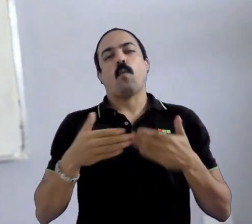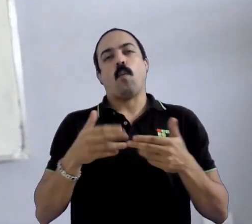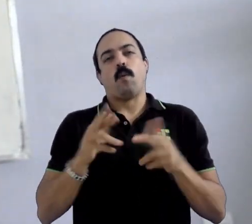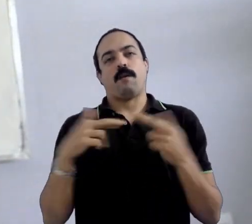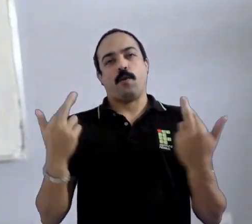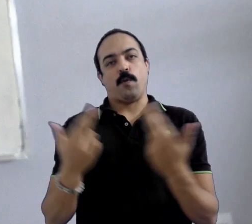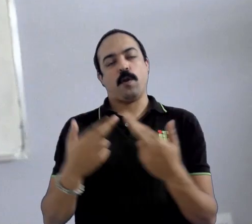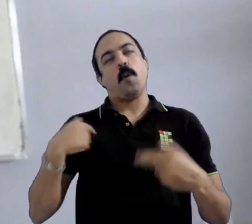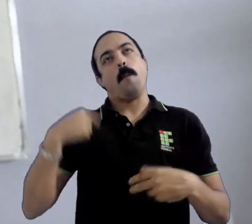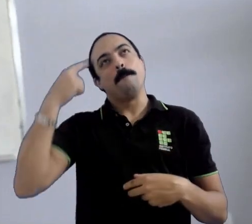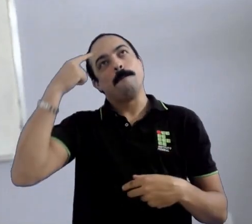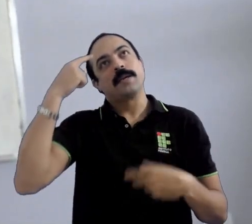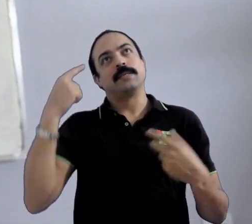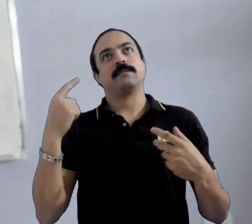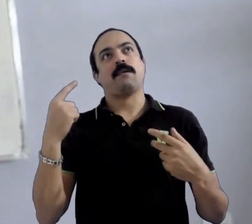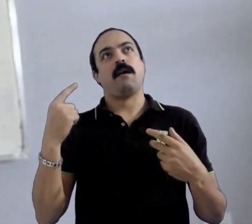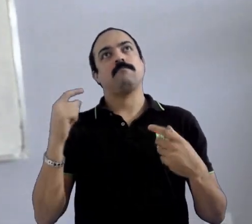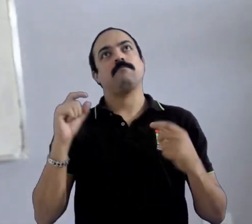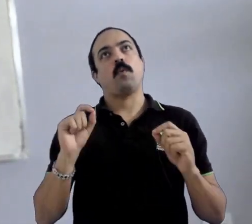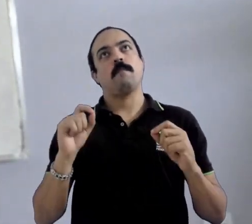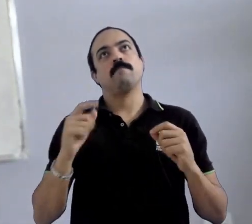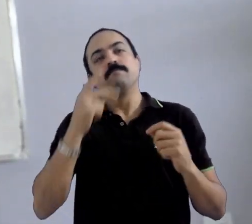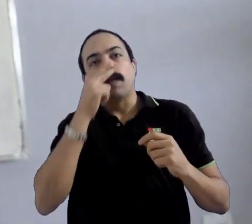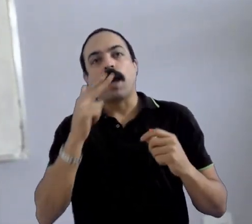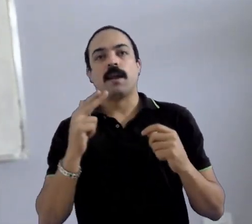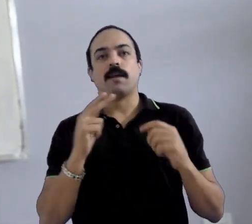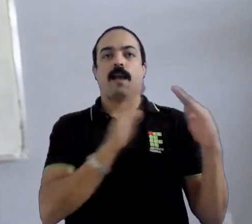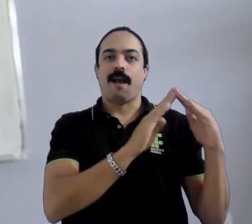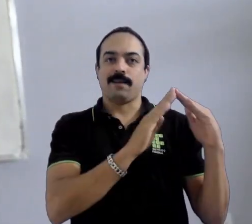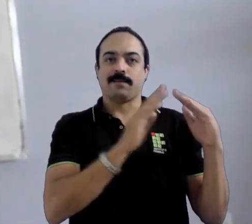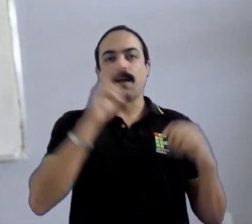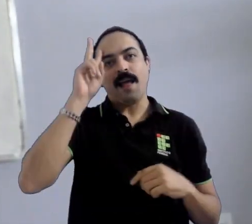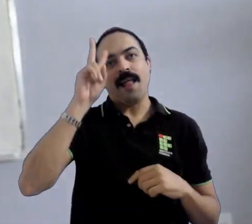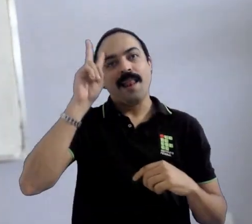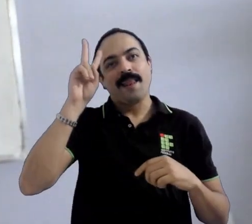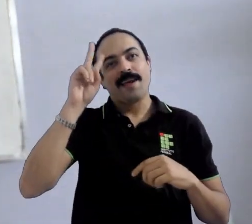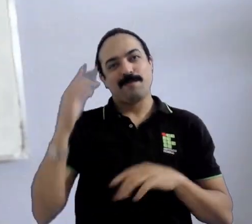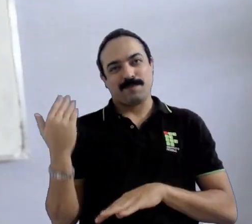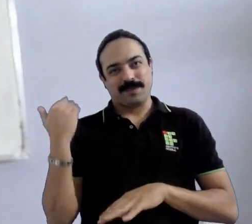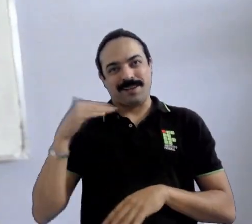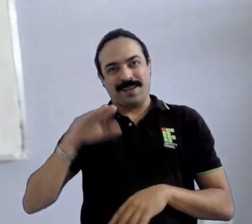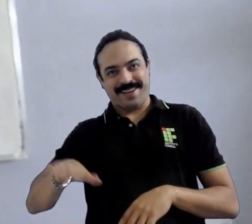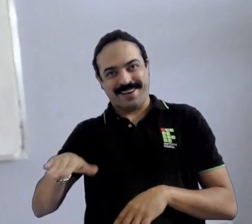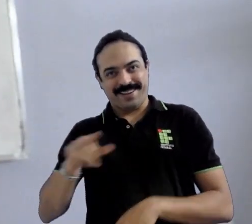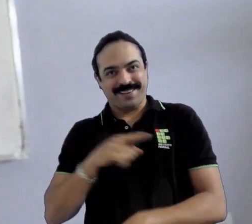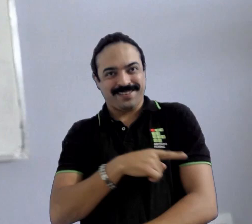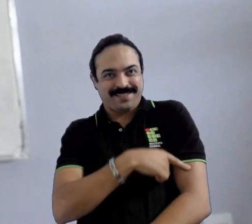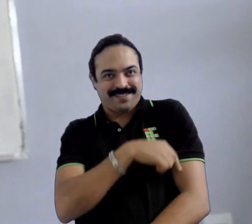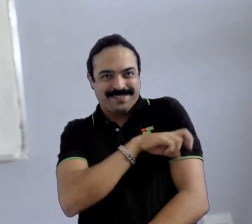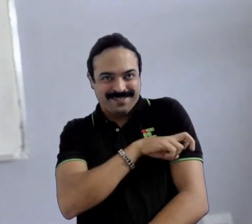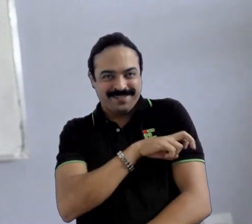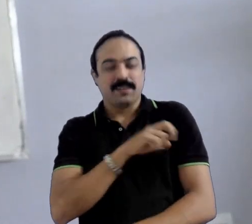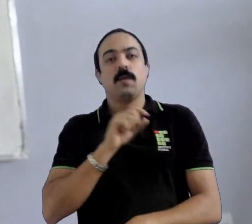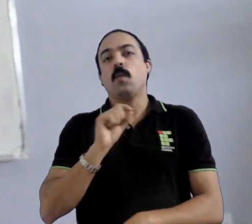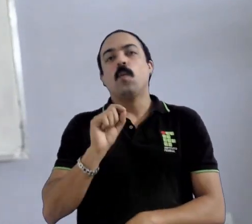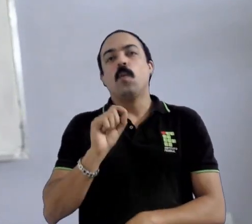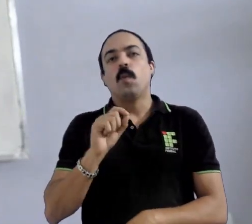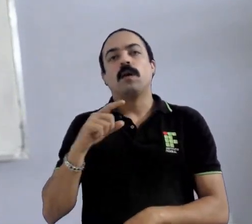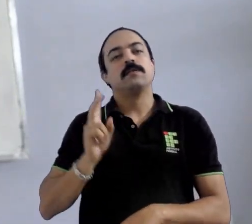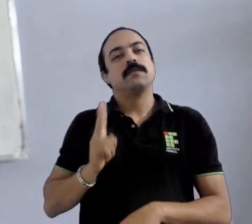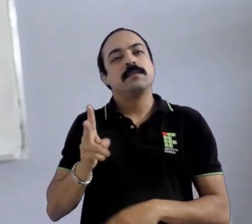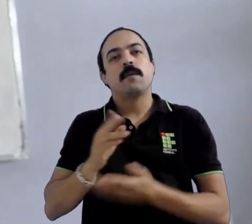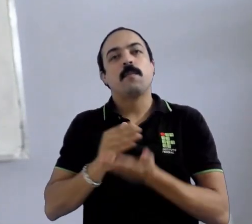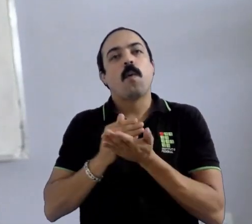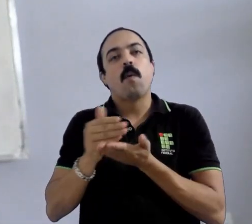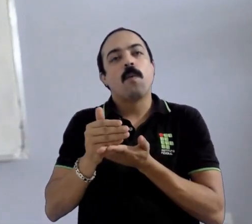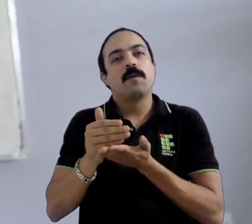gosto de pensá-las como se fosse uma casinha. E como casinha, lembre daquela que a gente fazia lá no ensino fundamental, e ela sempre